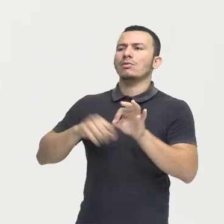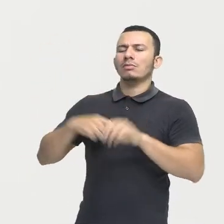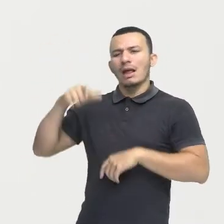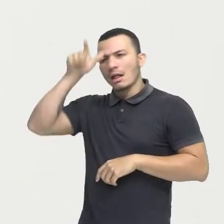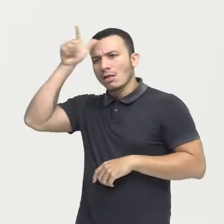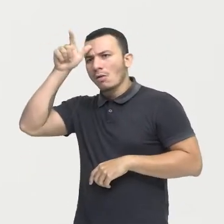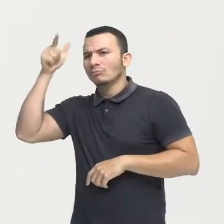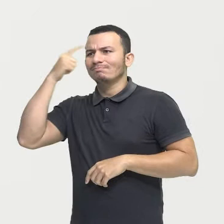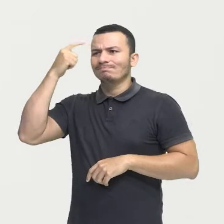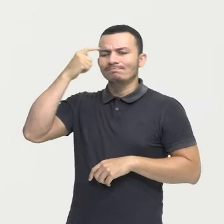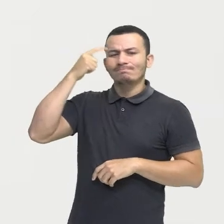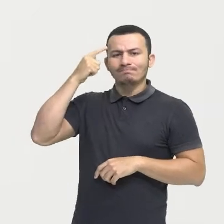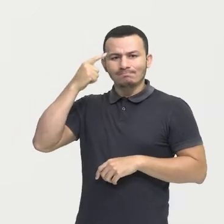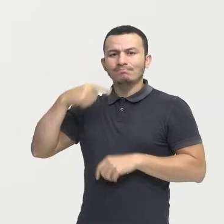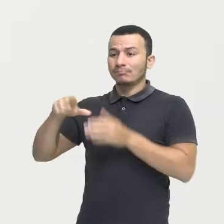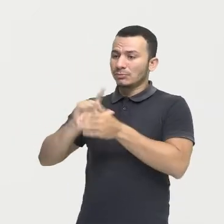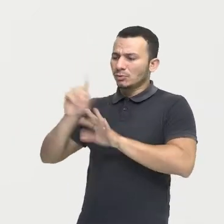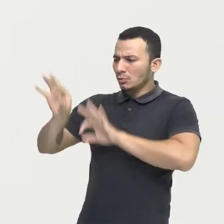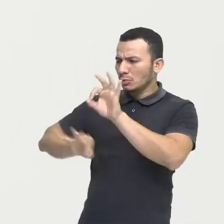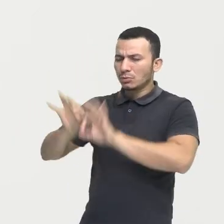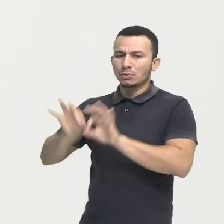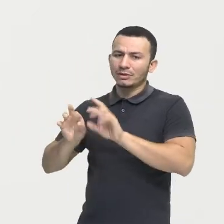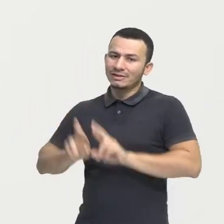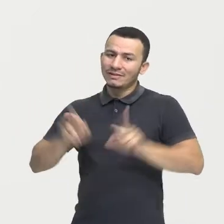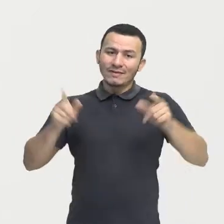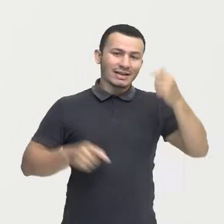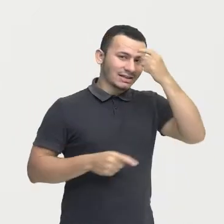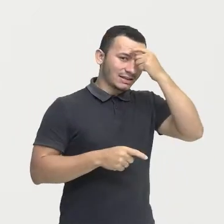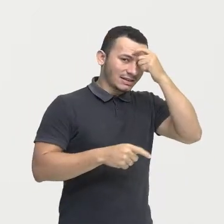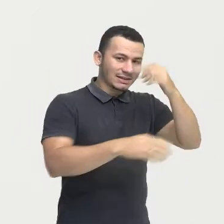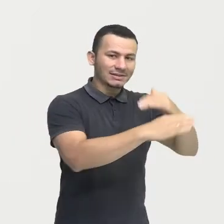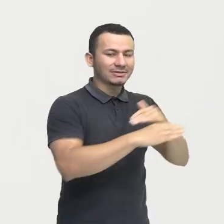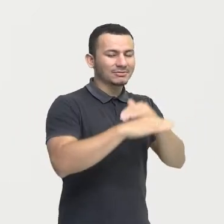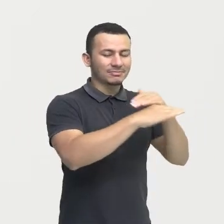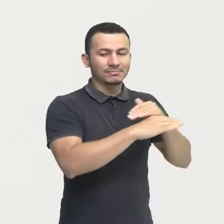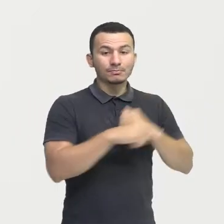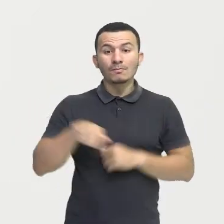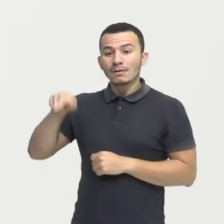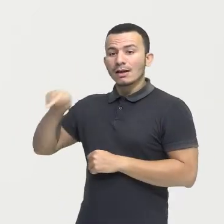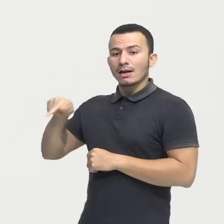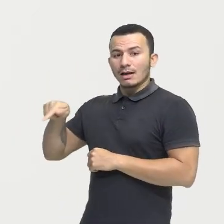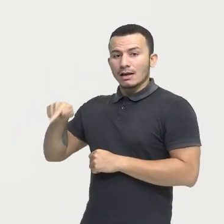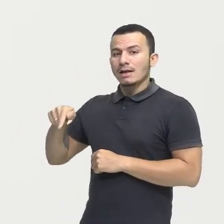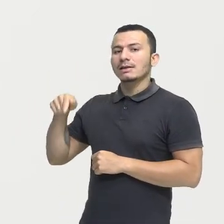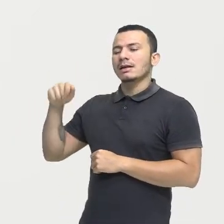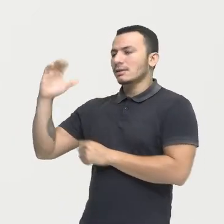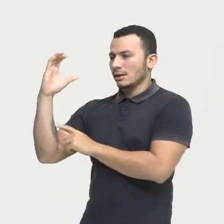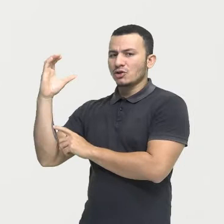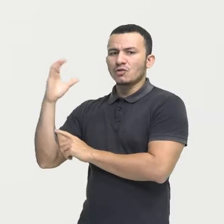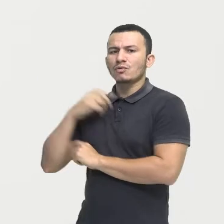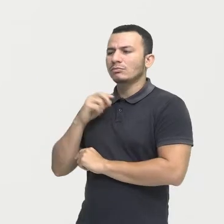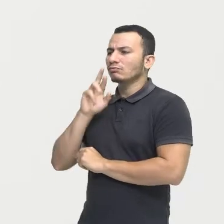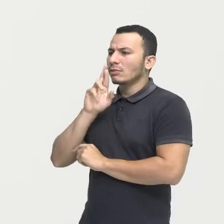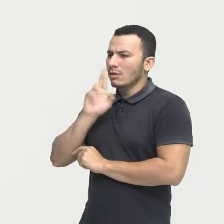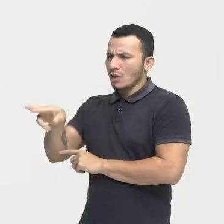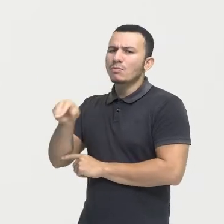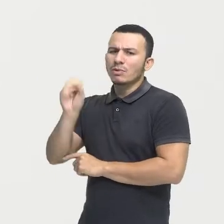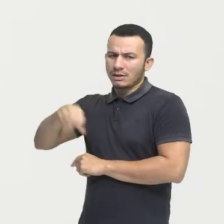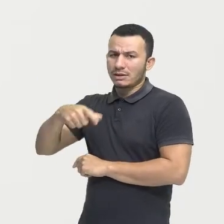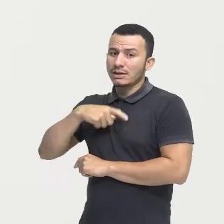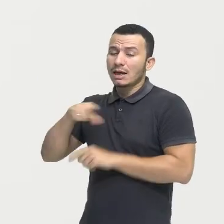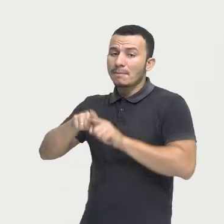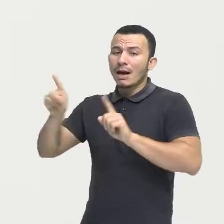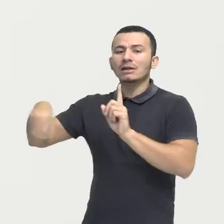lógica. Então, é totalmente diferente do senso comum. O conhecimento científico, ele quer resposta, mas ele quer